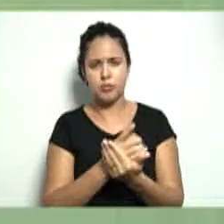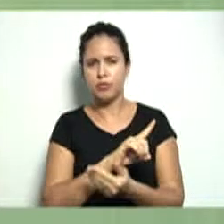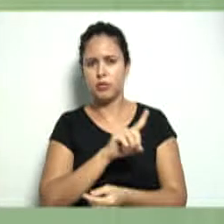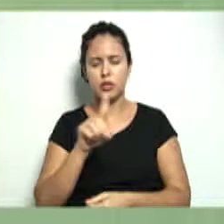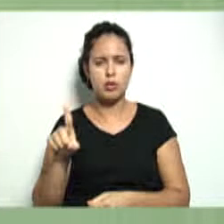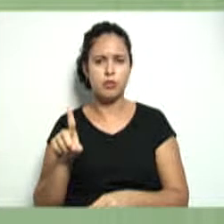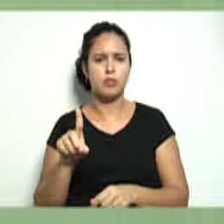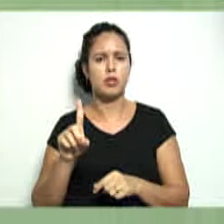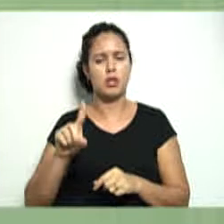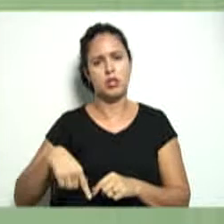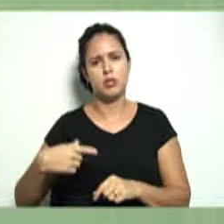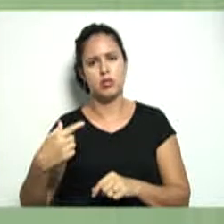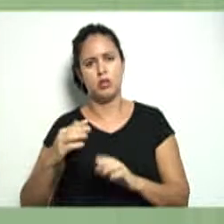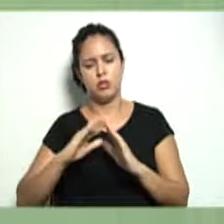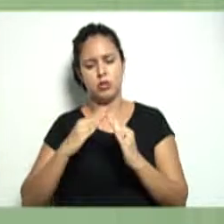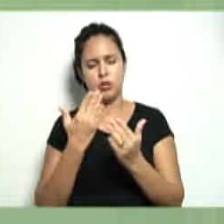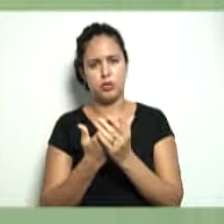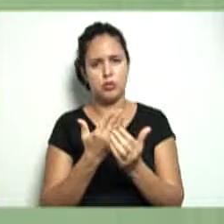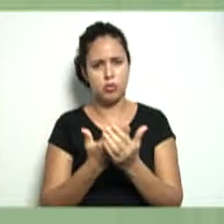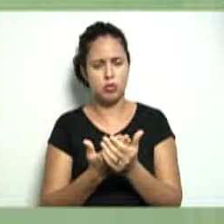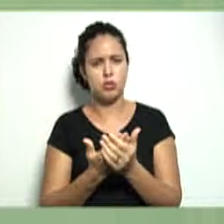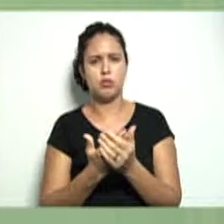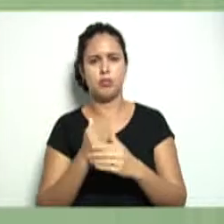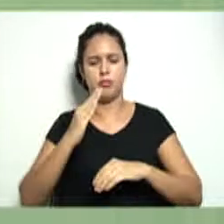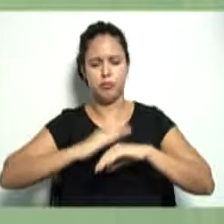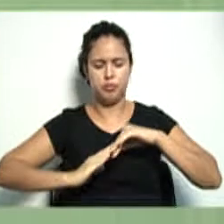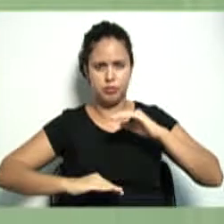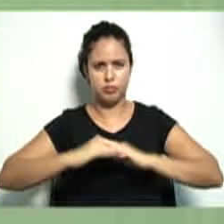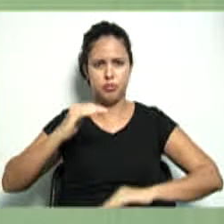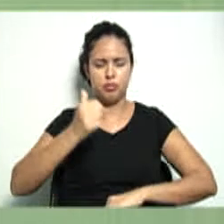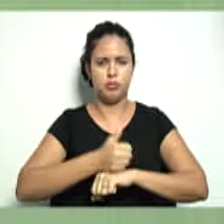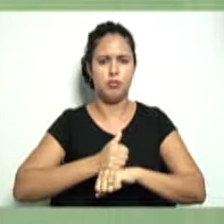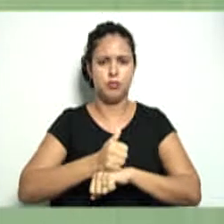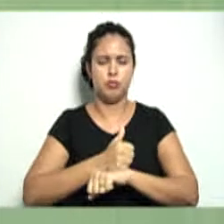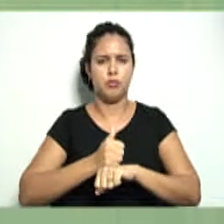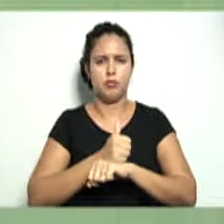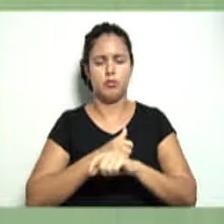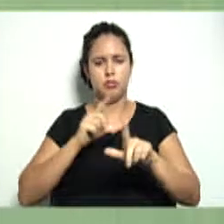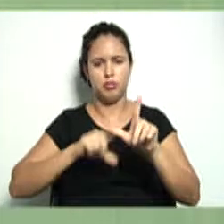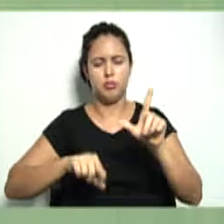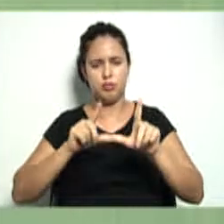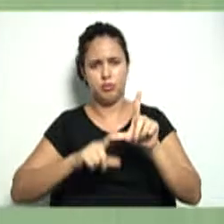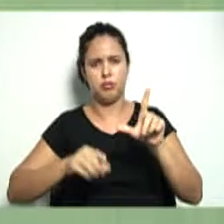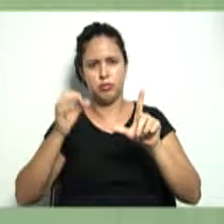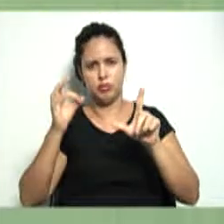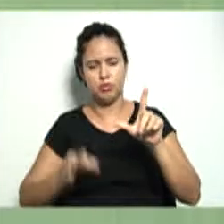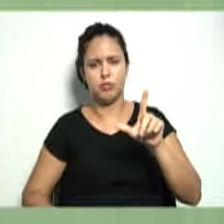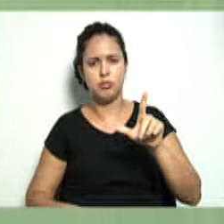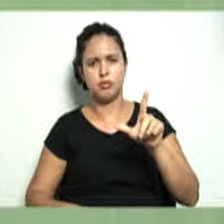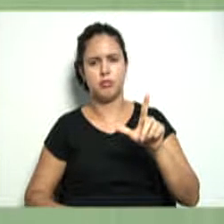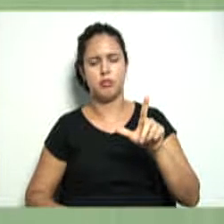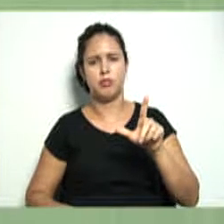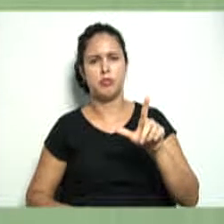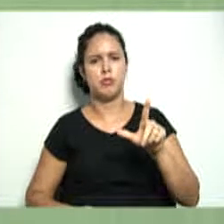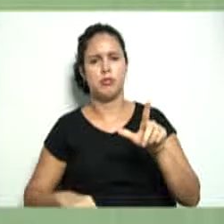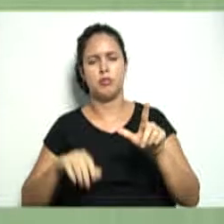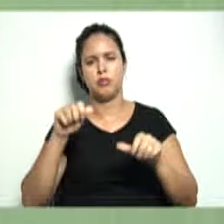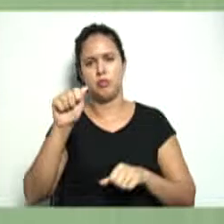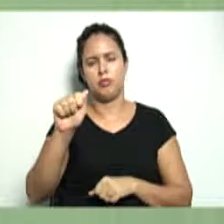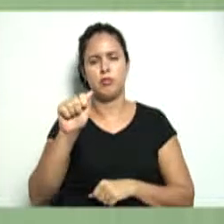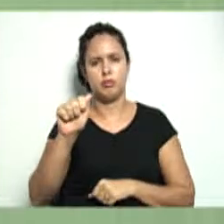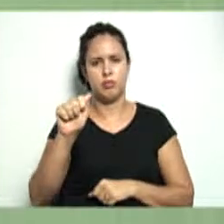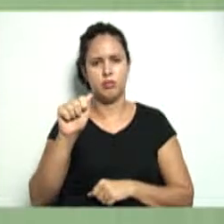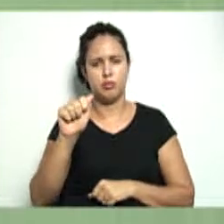surgimento das escolas profissionais. A letra correta, que corresponde à resposta correta, é a letra